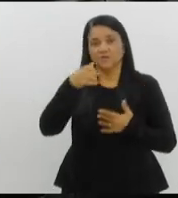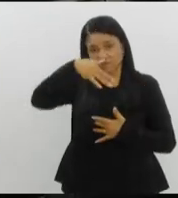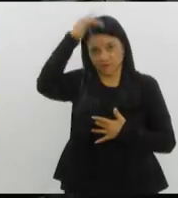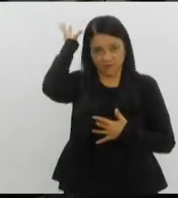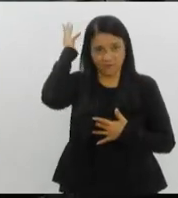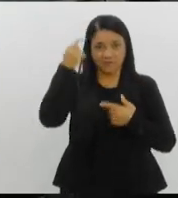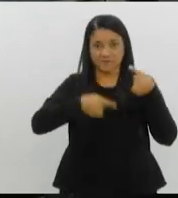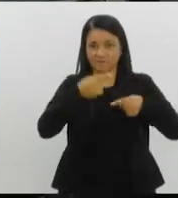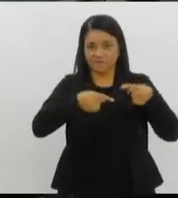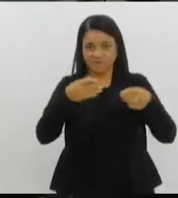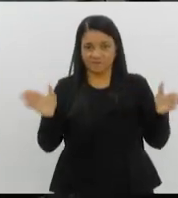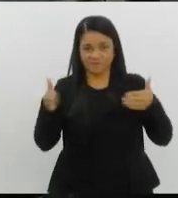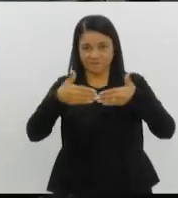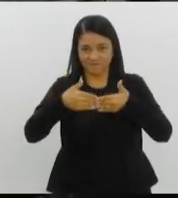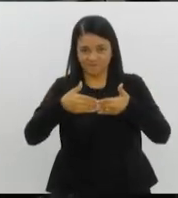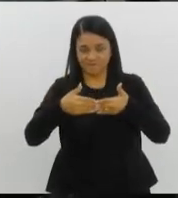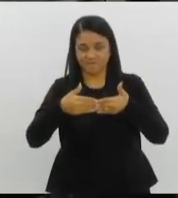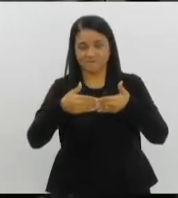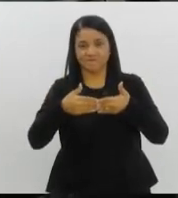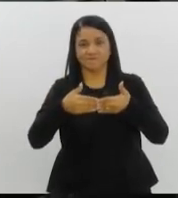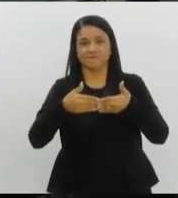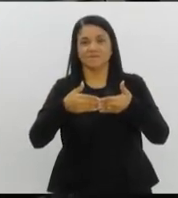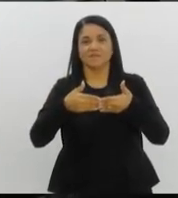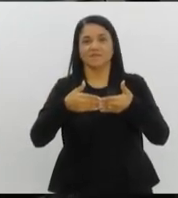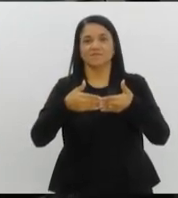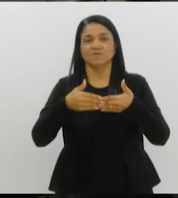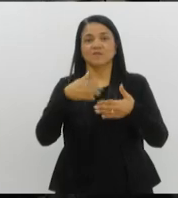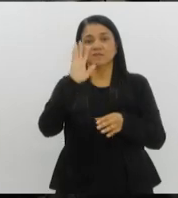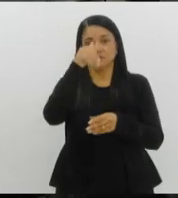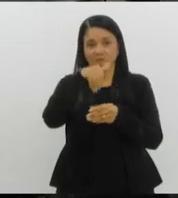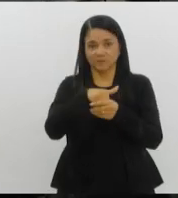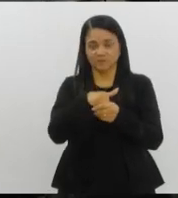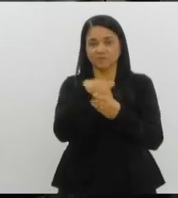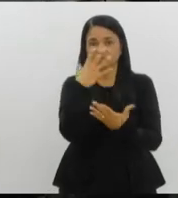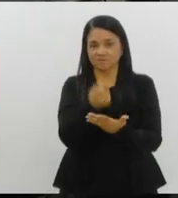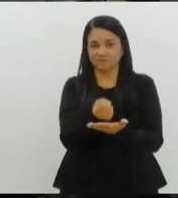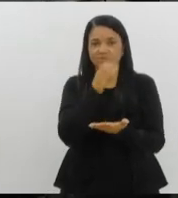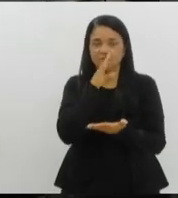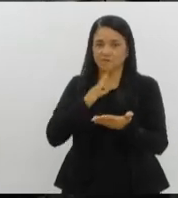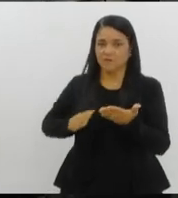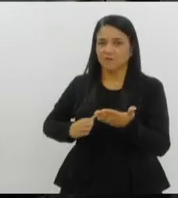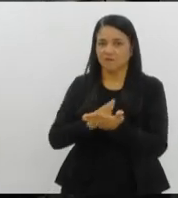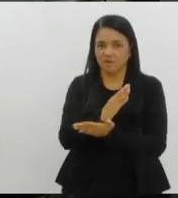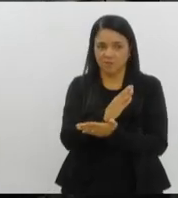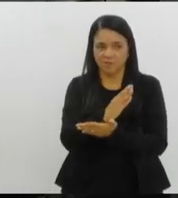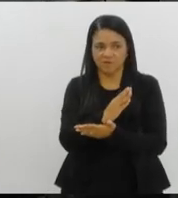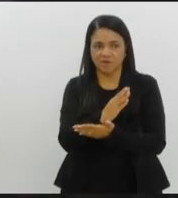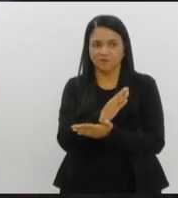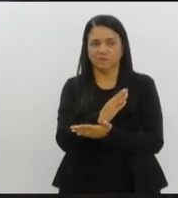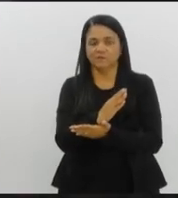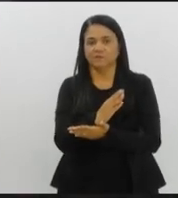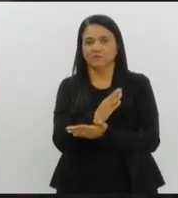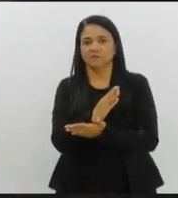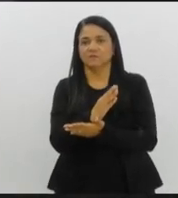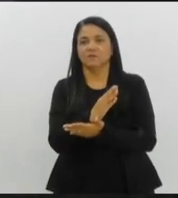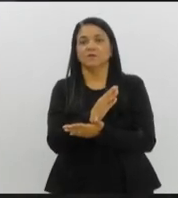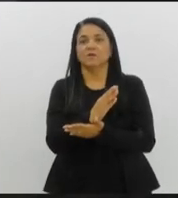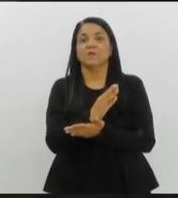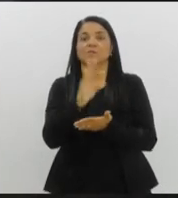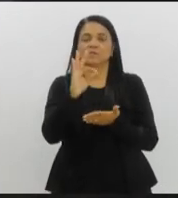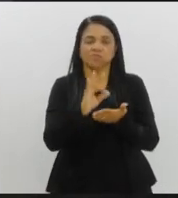discussão, não havendo quem queira discutir, encerrada a discussão. Em votação, senhores que aprovam, permaneçam como estão. Aprovado,